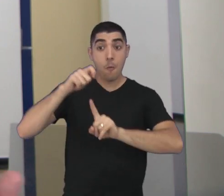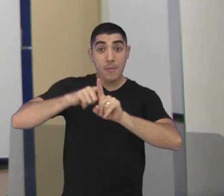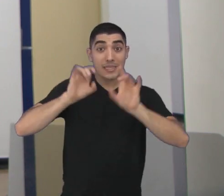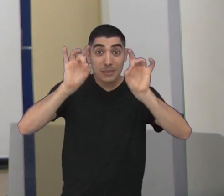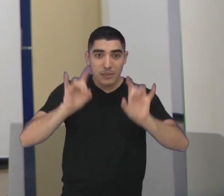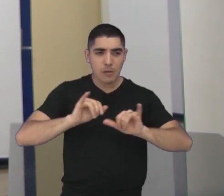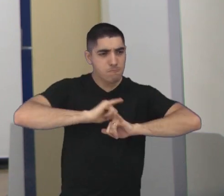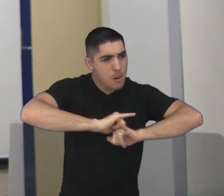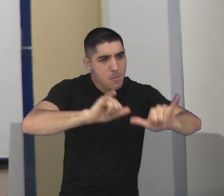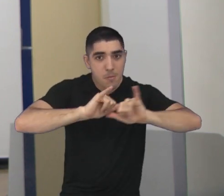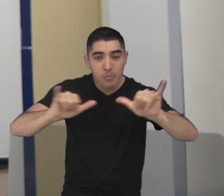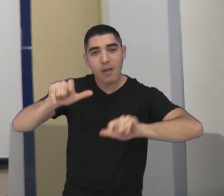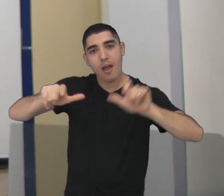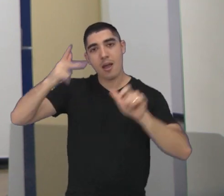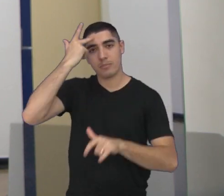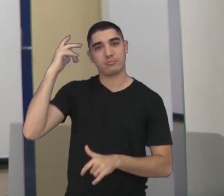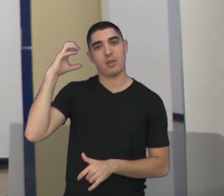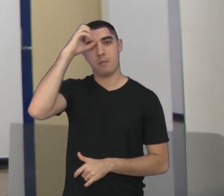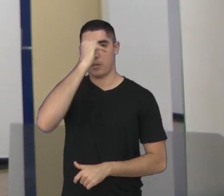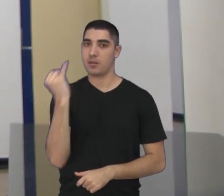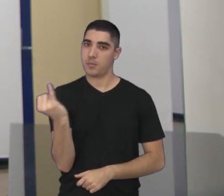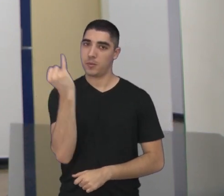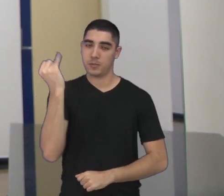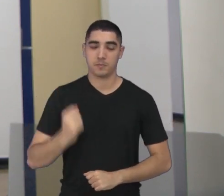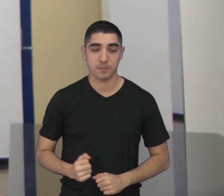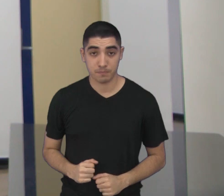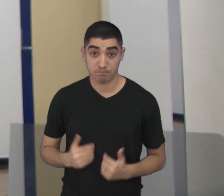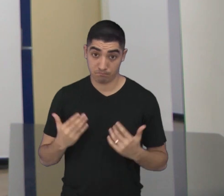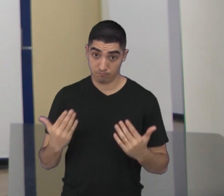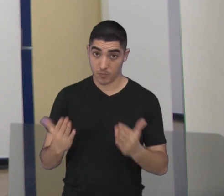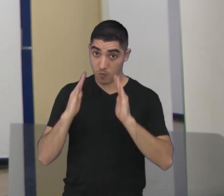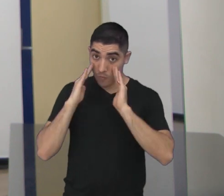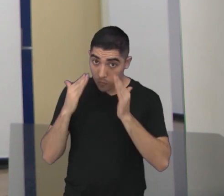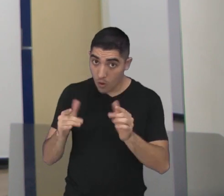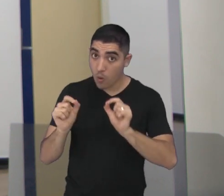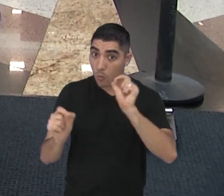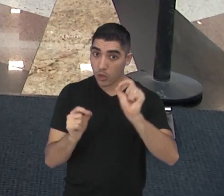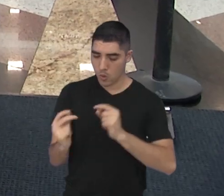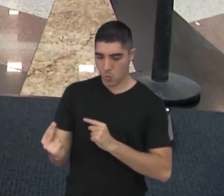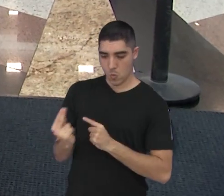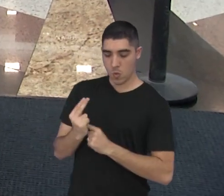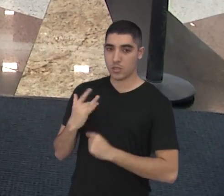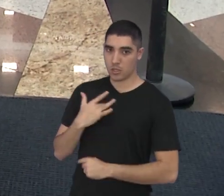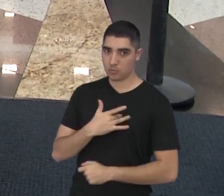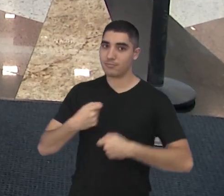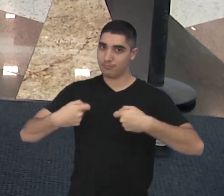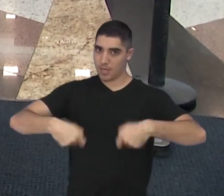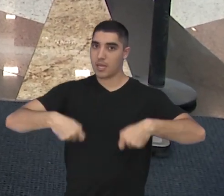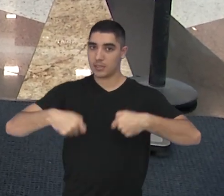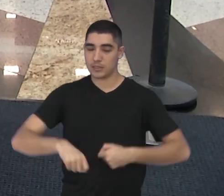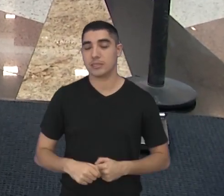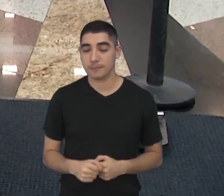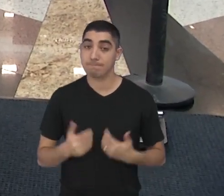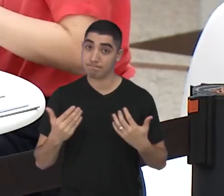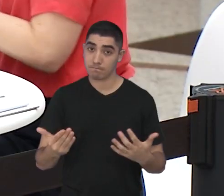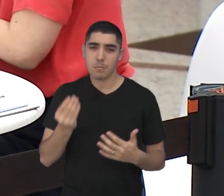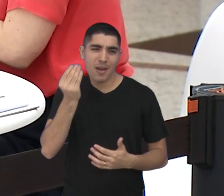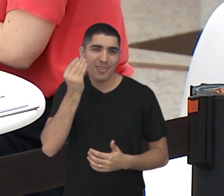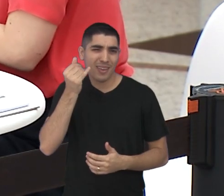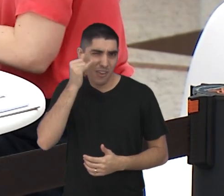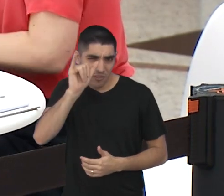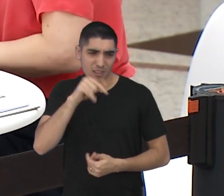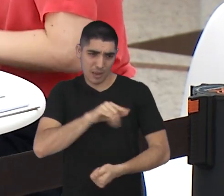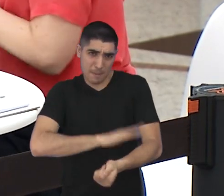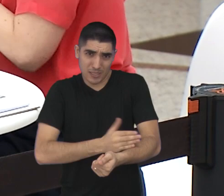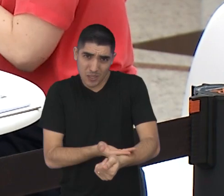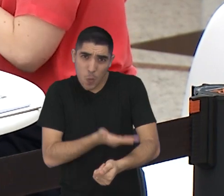levar essas informações é a melhor maneira da gente poder participar melhor da vida da população. foco no cuidado com a saúde. A